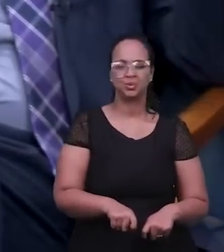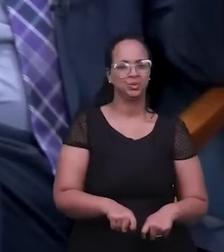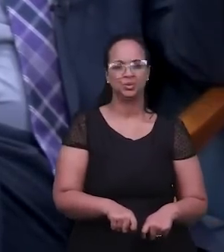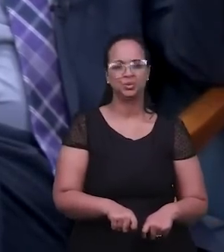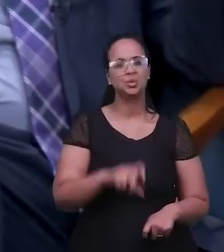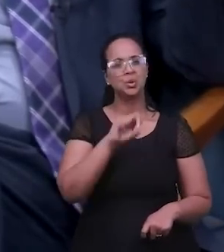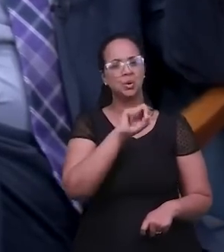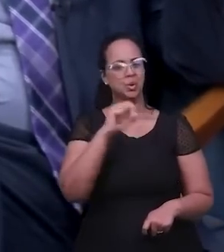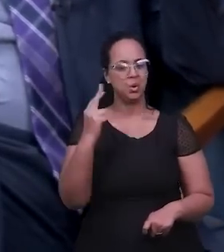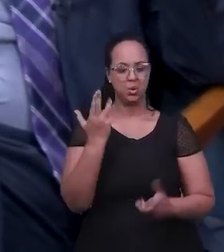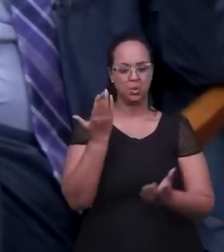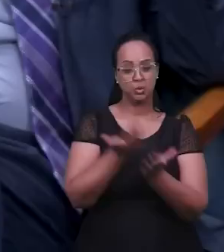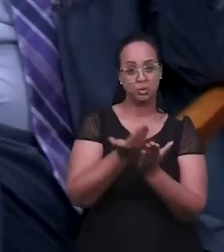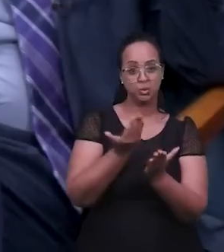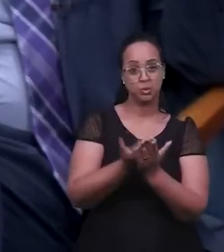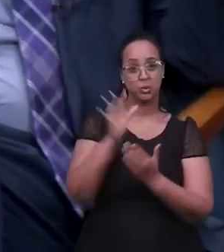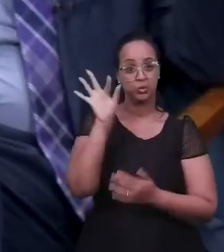intelectual,